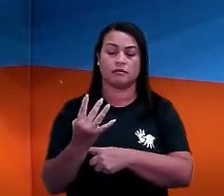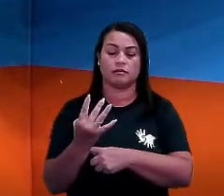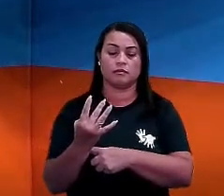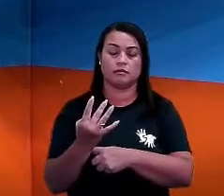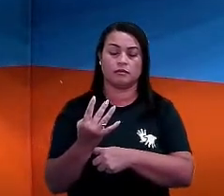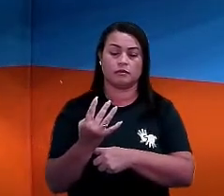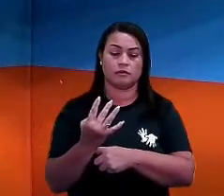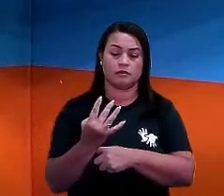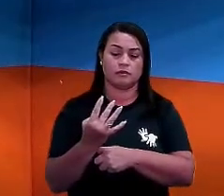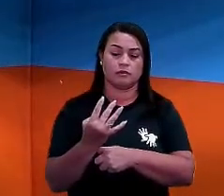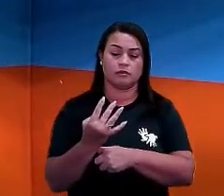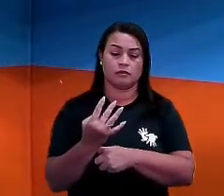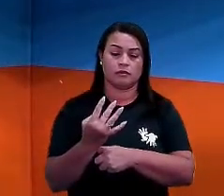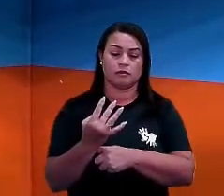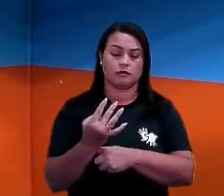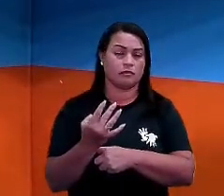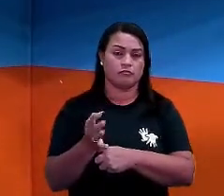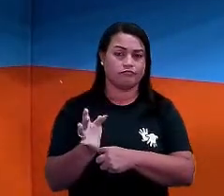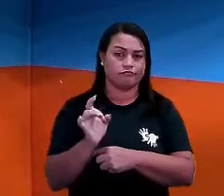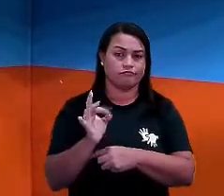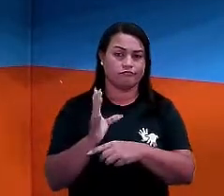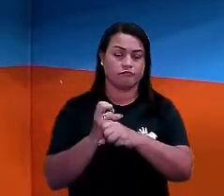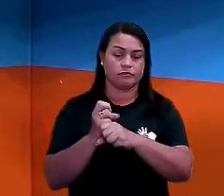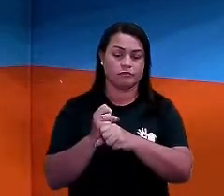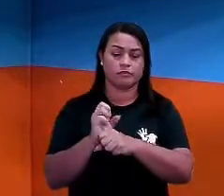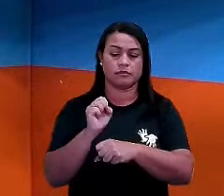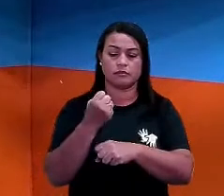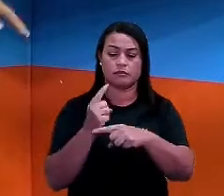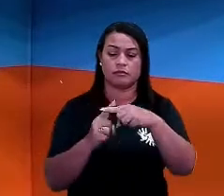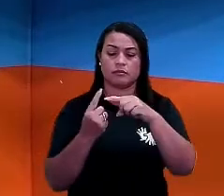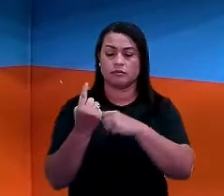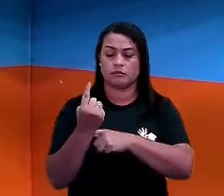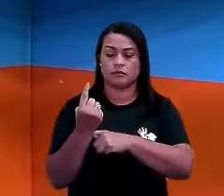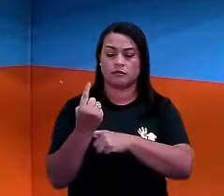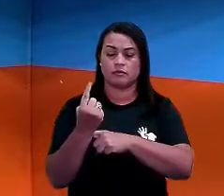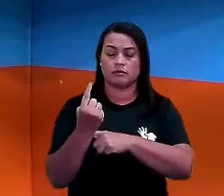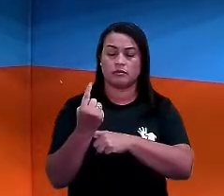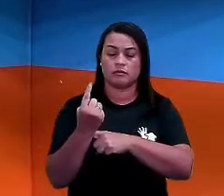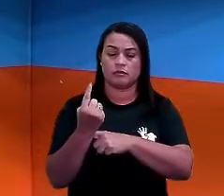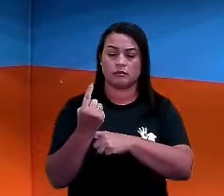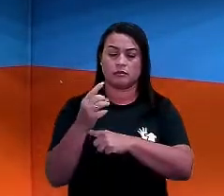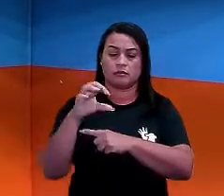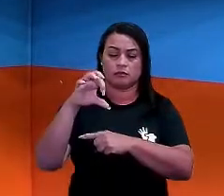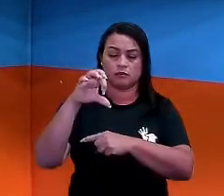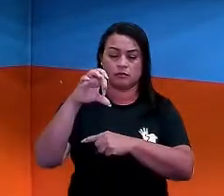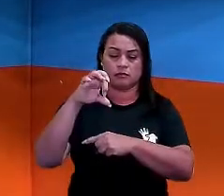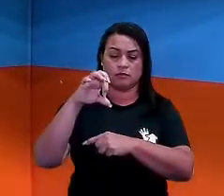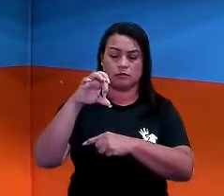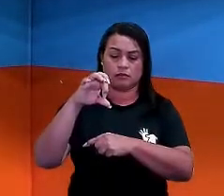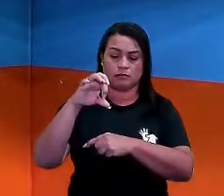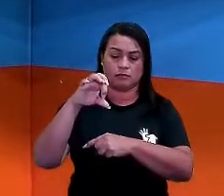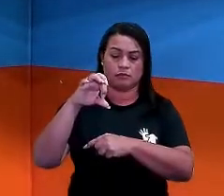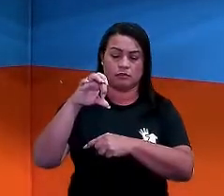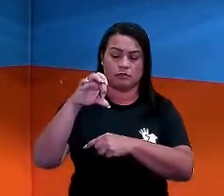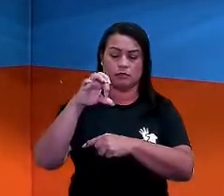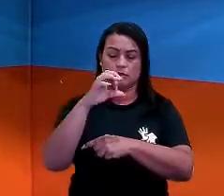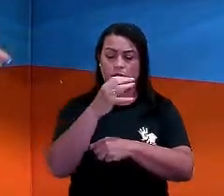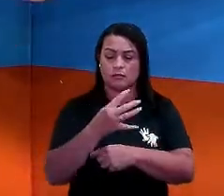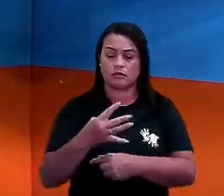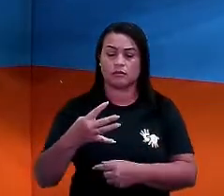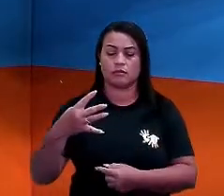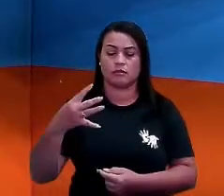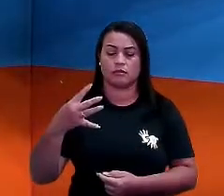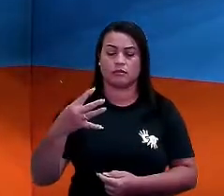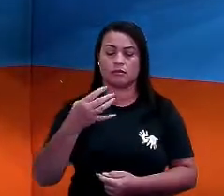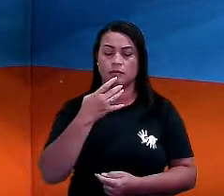cá. Agora eu somo. 8 mais 1 vai dar 9 e repito 4,